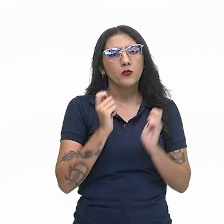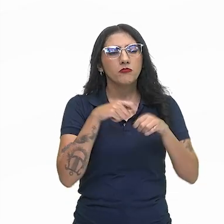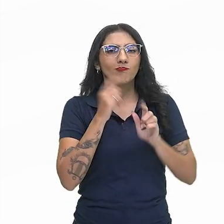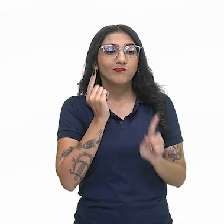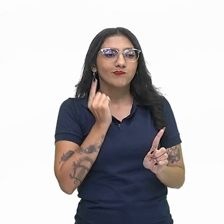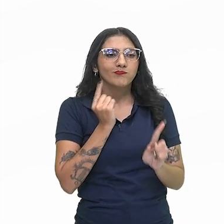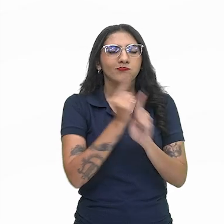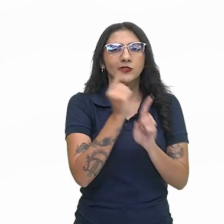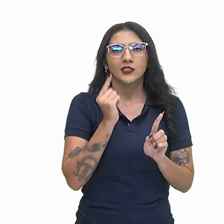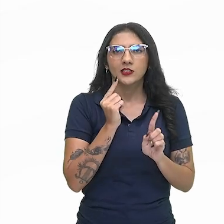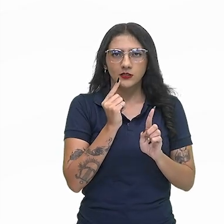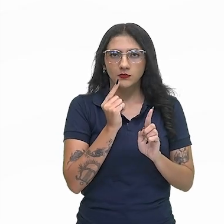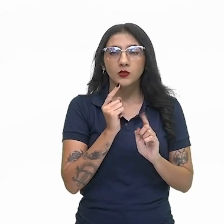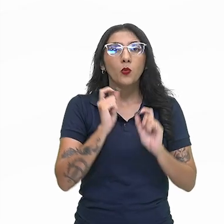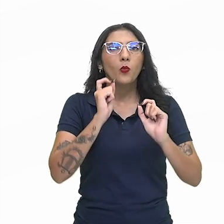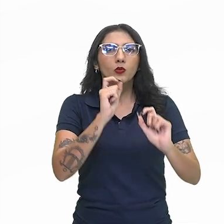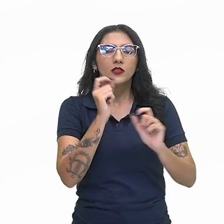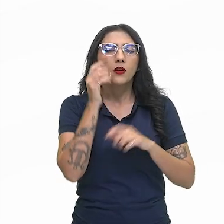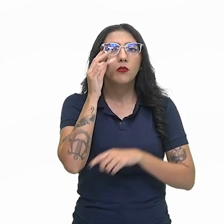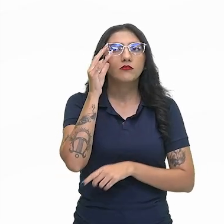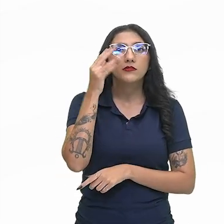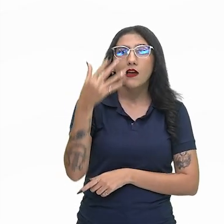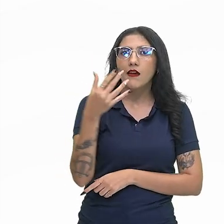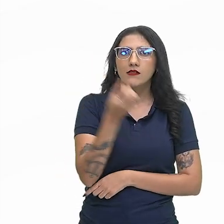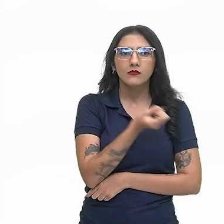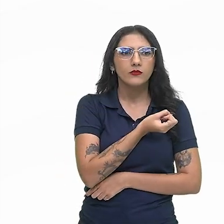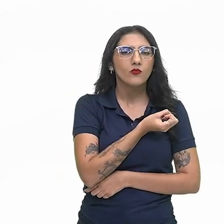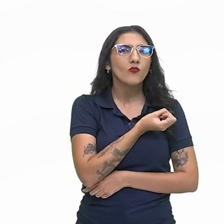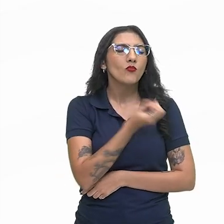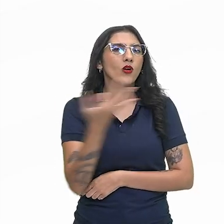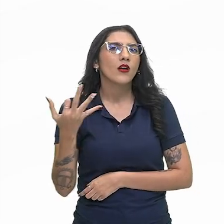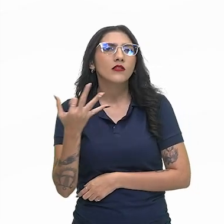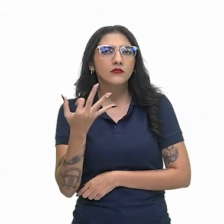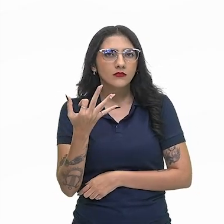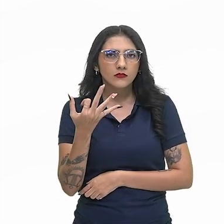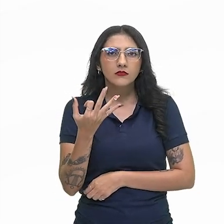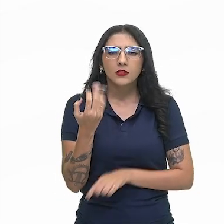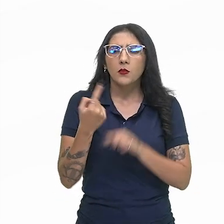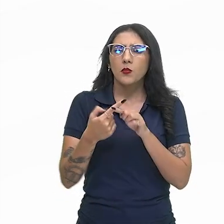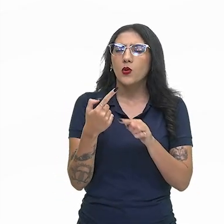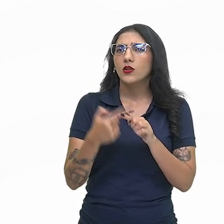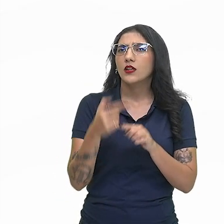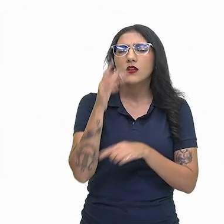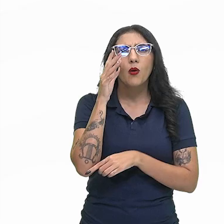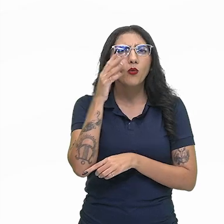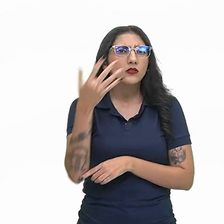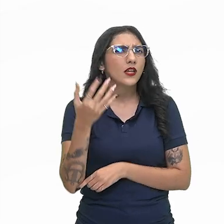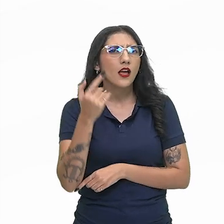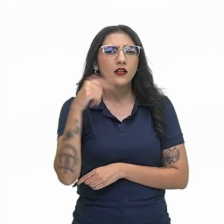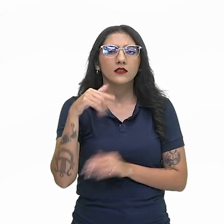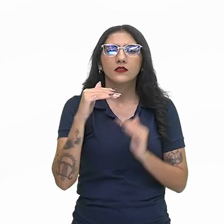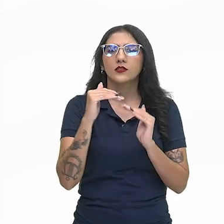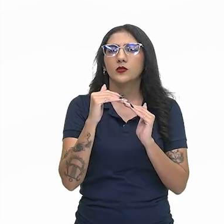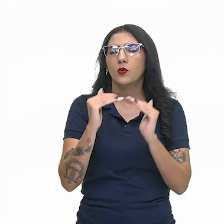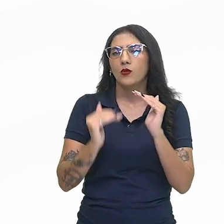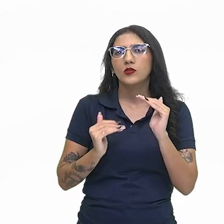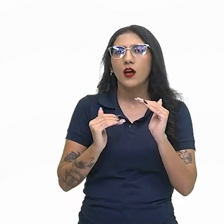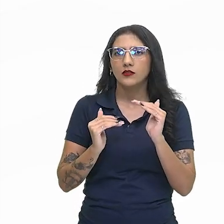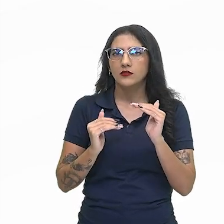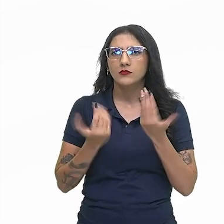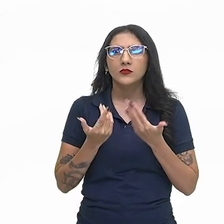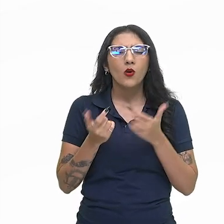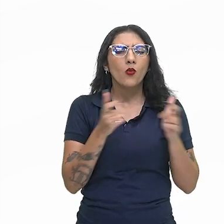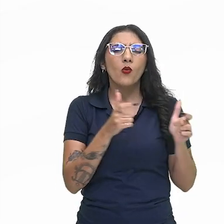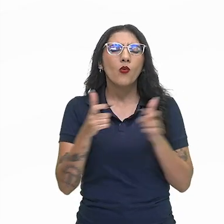a causa ou as causas, né, dessas desigualdades e dos seus efeitos. De onde vem essa